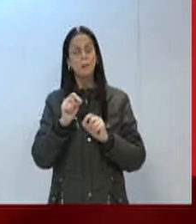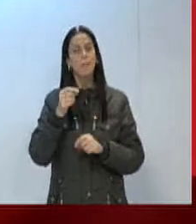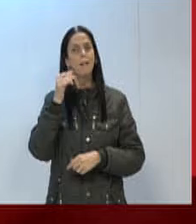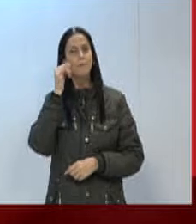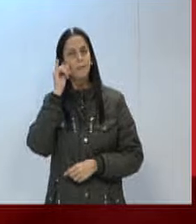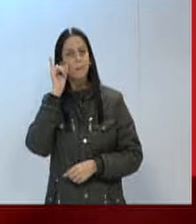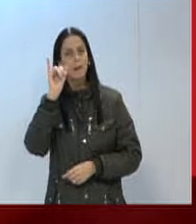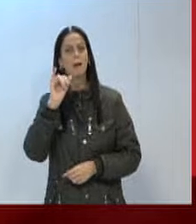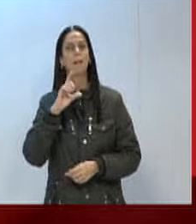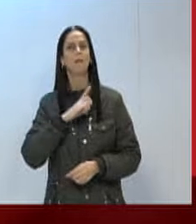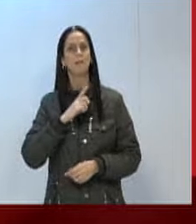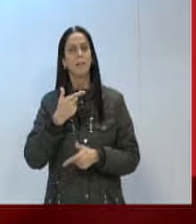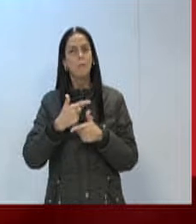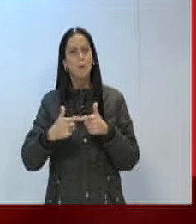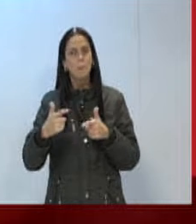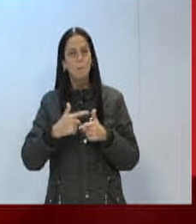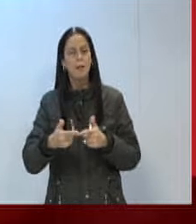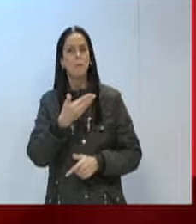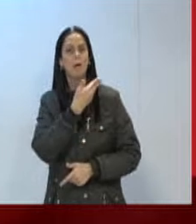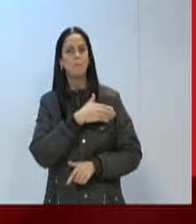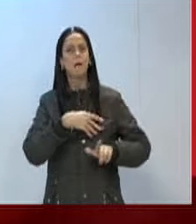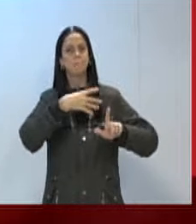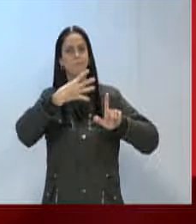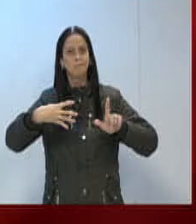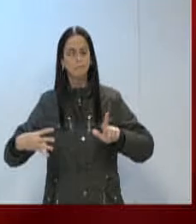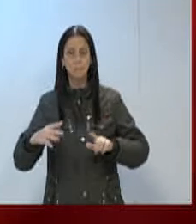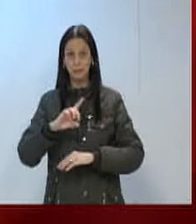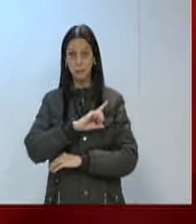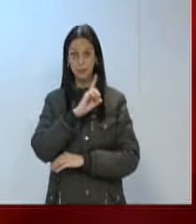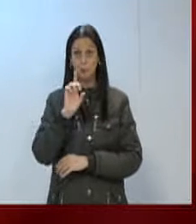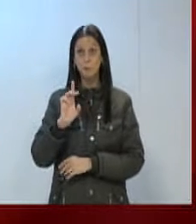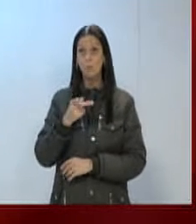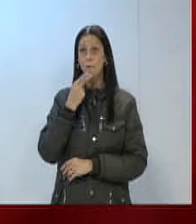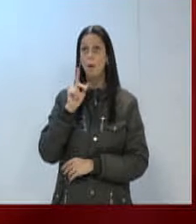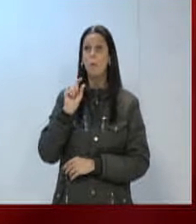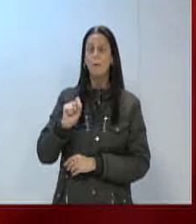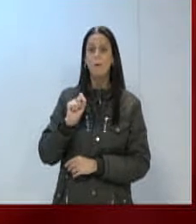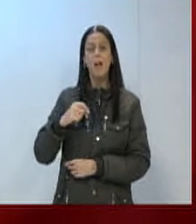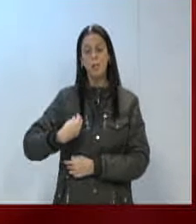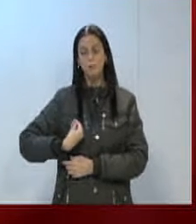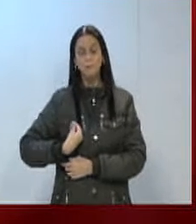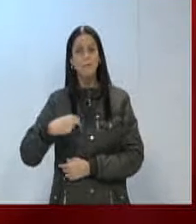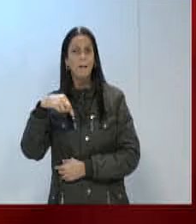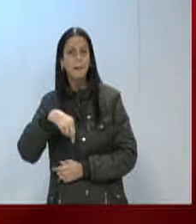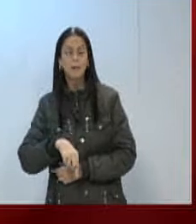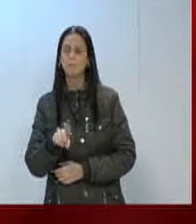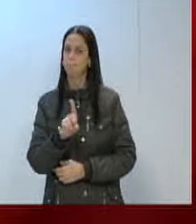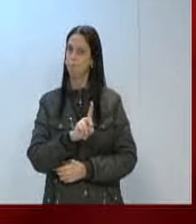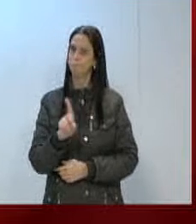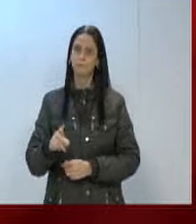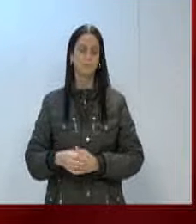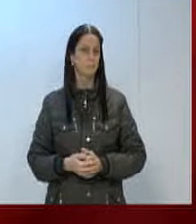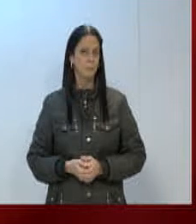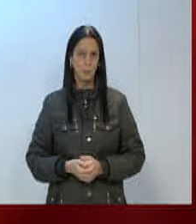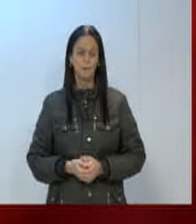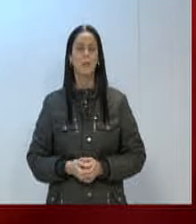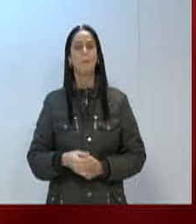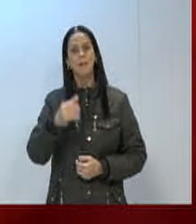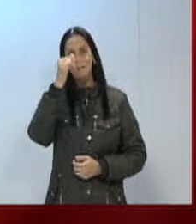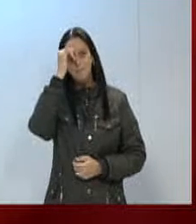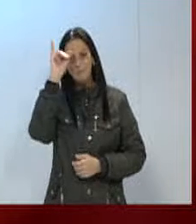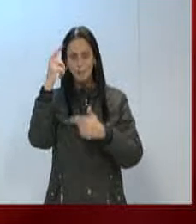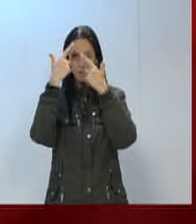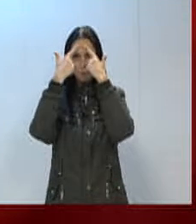LGBT fobia esse dia não é simplesmente dizer nós existimos nós estamos aqui não é combater